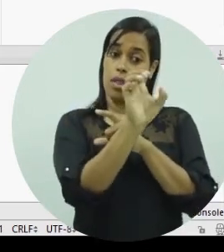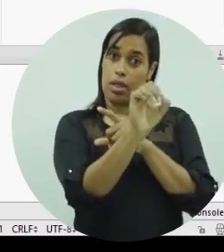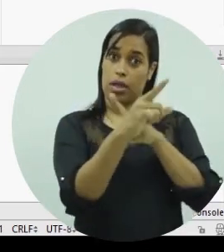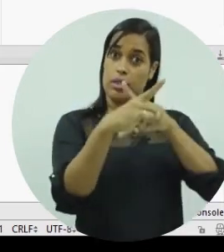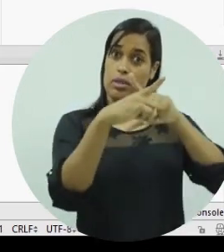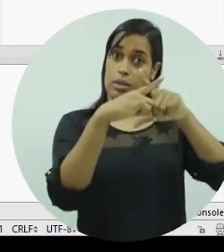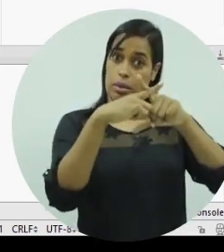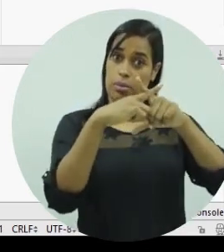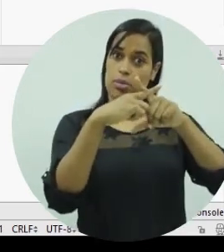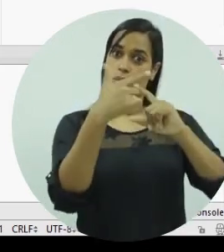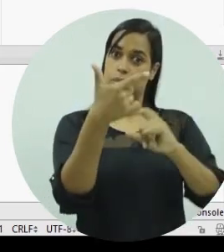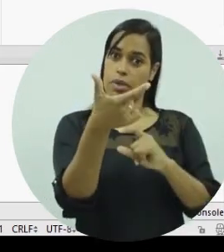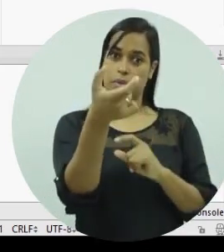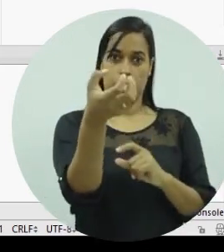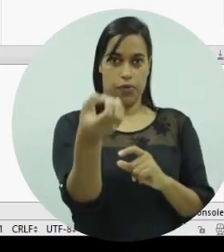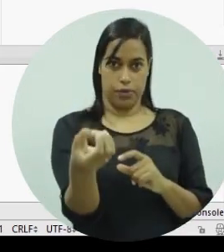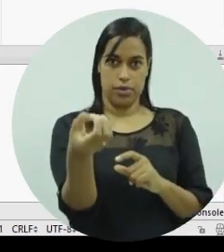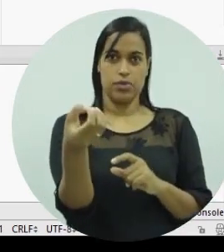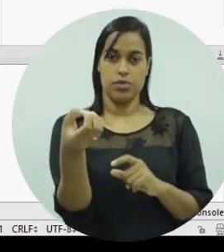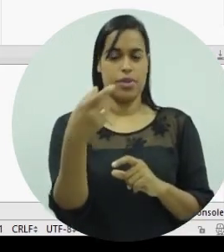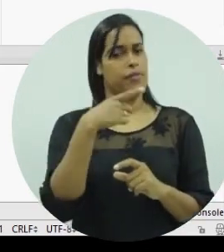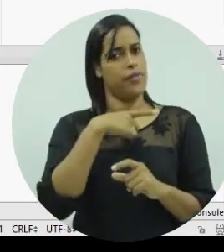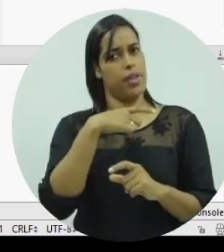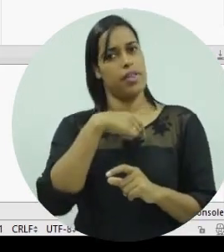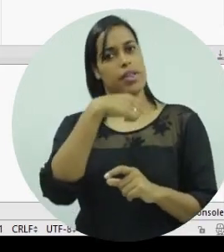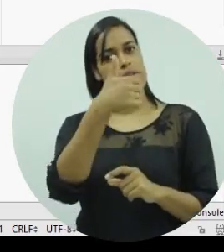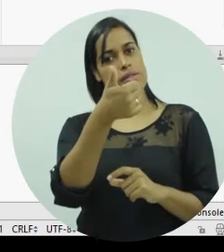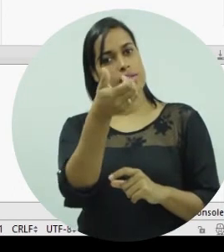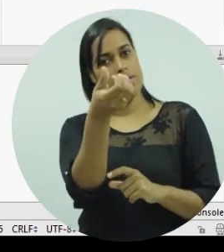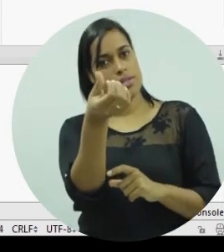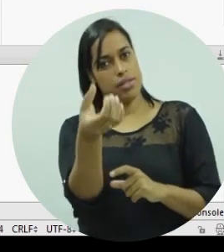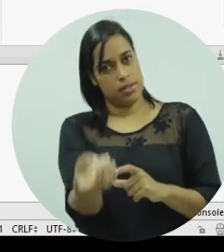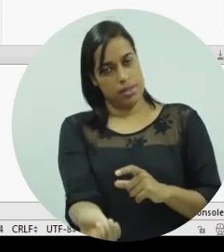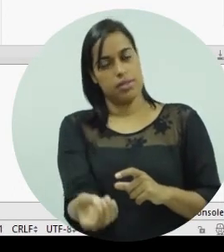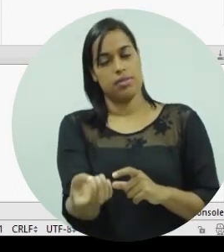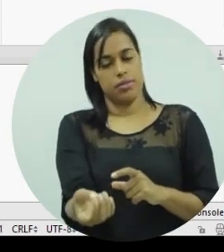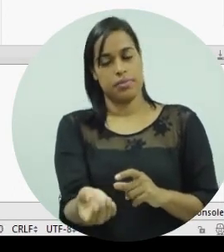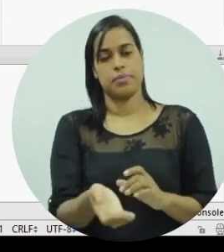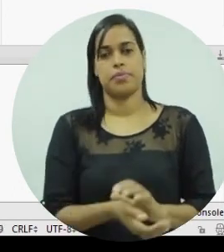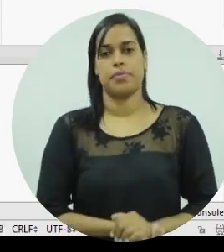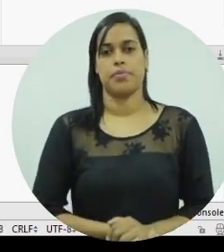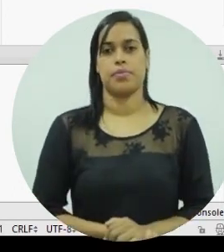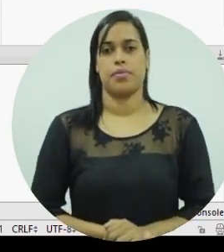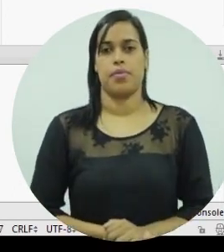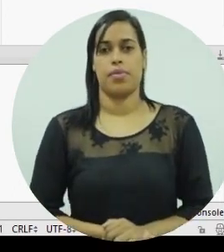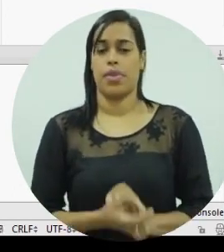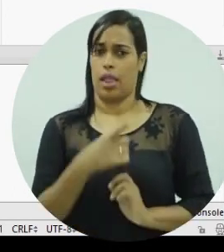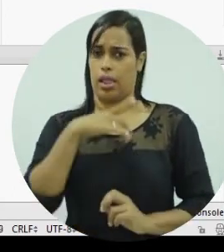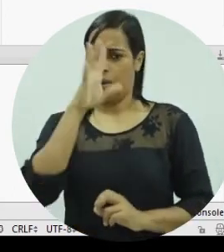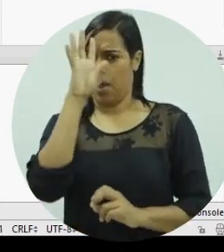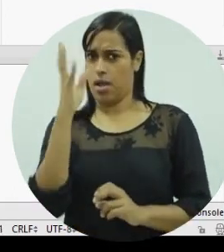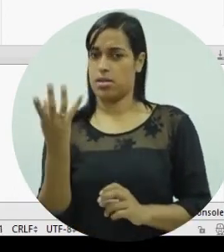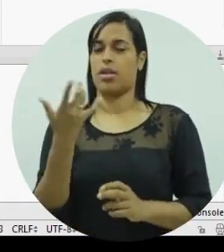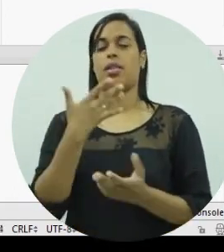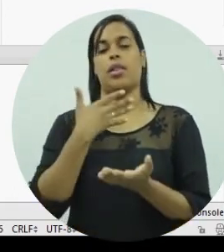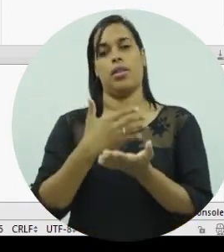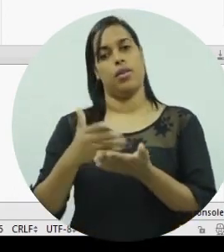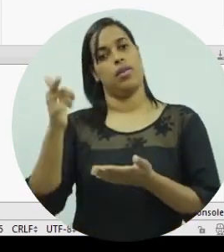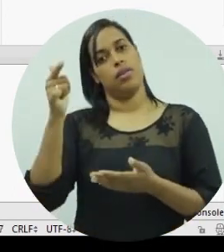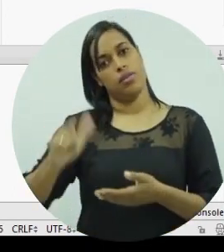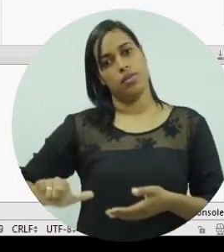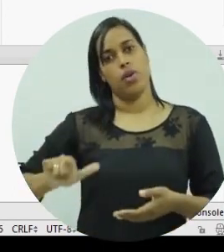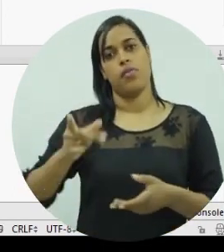multiplicado por 20. Aí, você vai ter 160. Uma vez que ele tem o resultado, ele começa de novo,